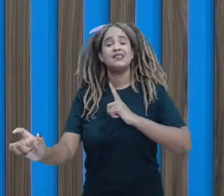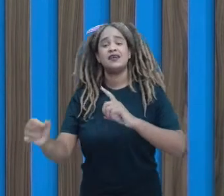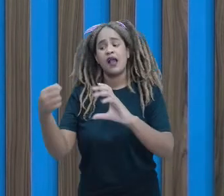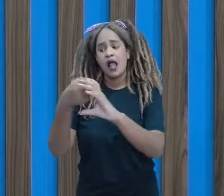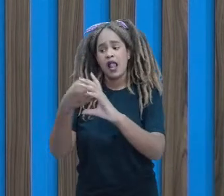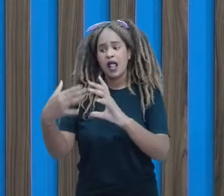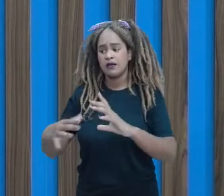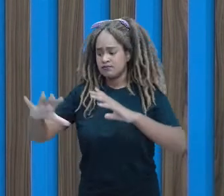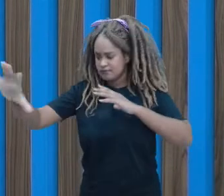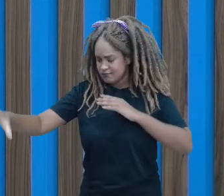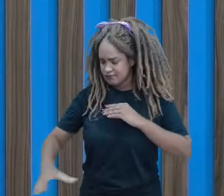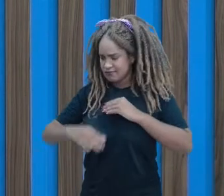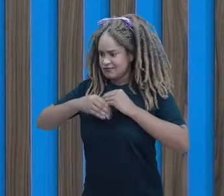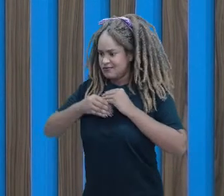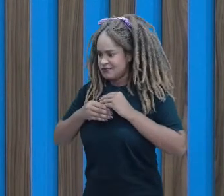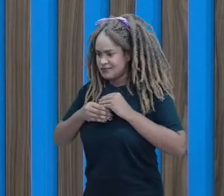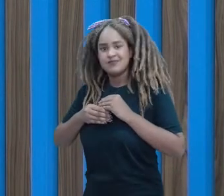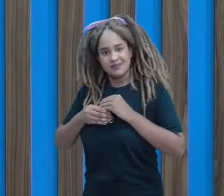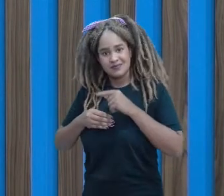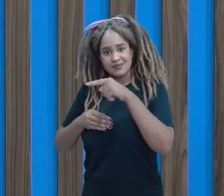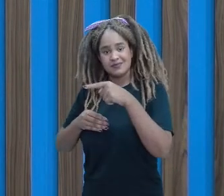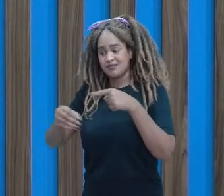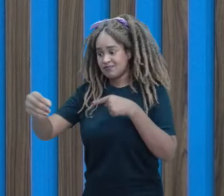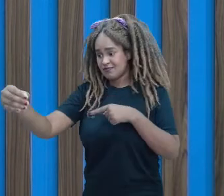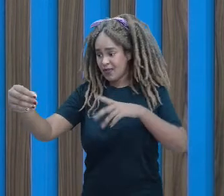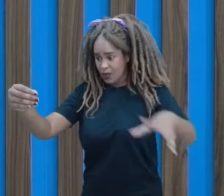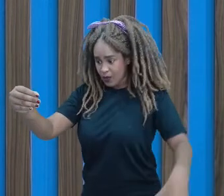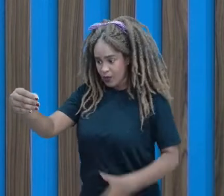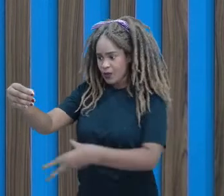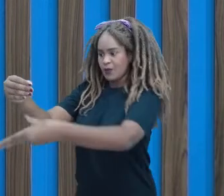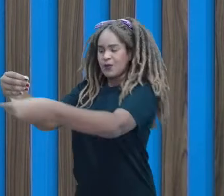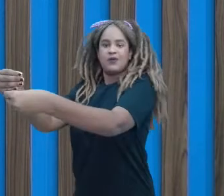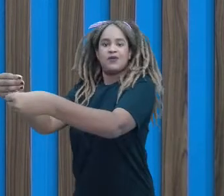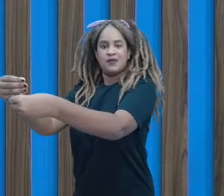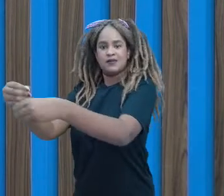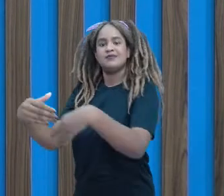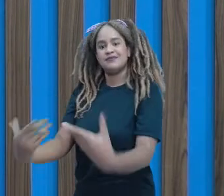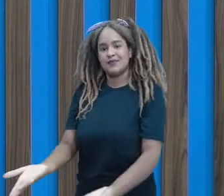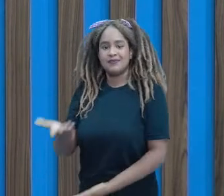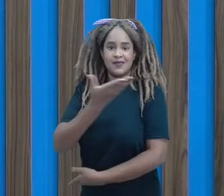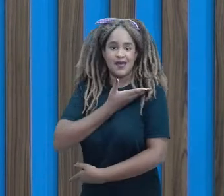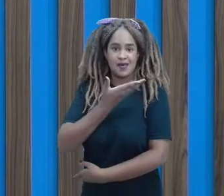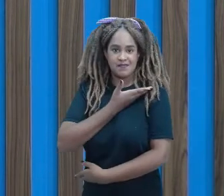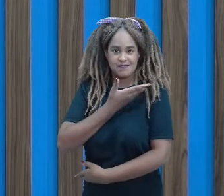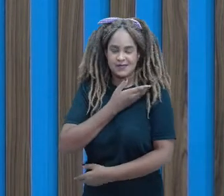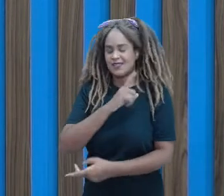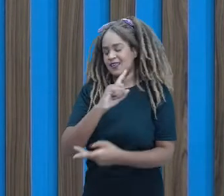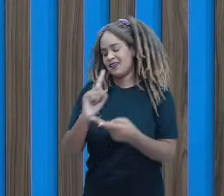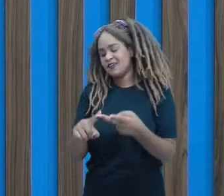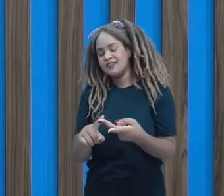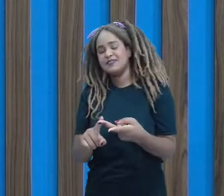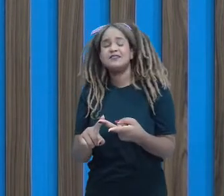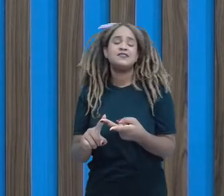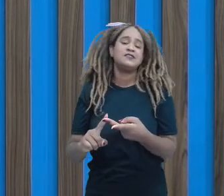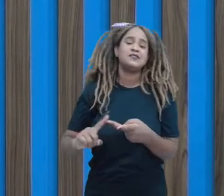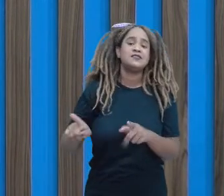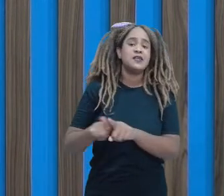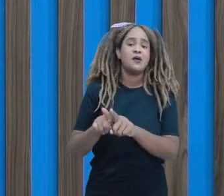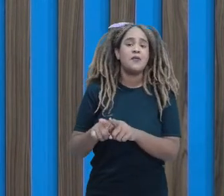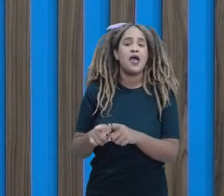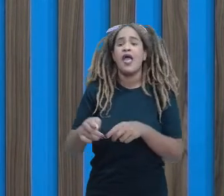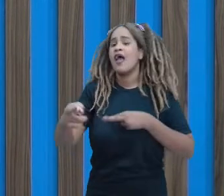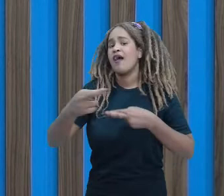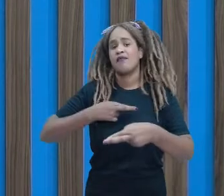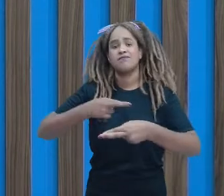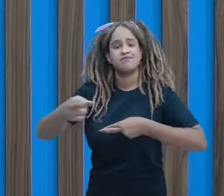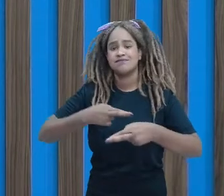característica que complementa a minha. Né? Então, isso em relação à amizade, isso em relação a alguns tipos de